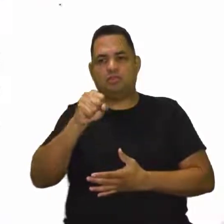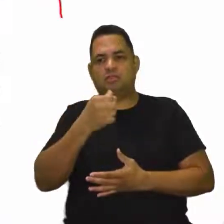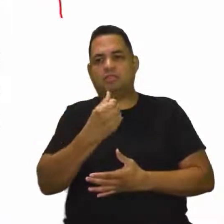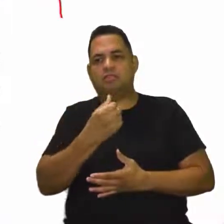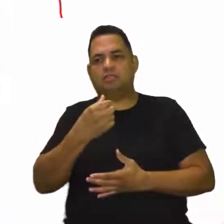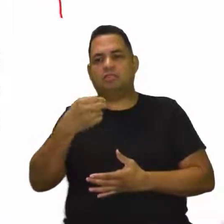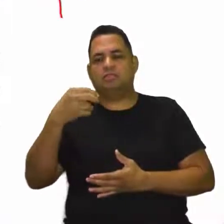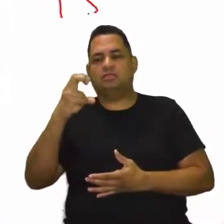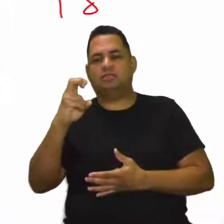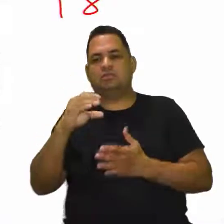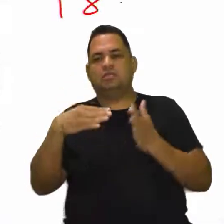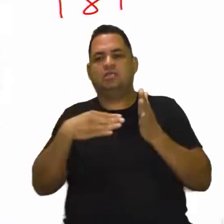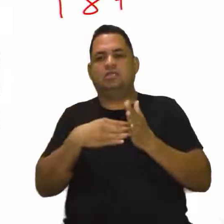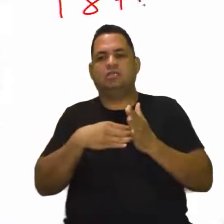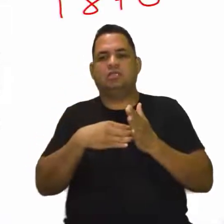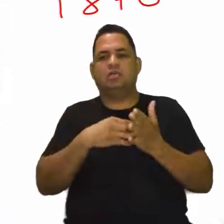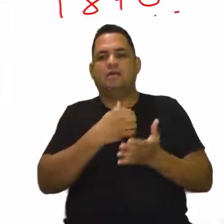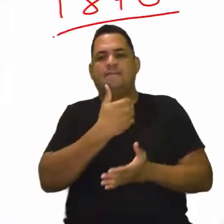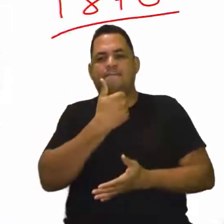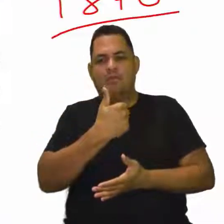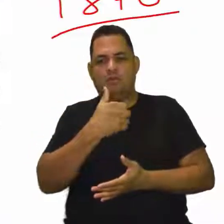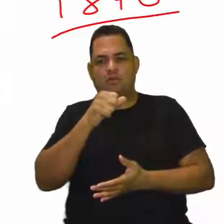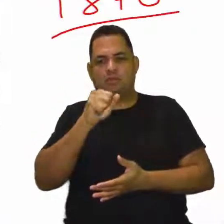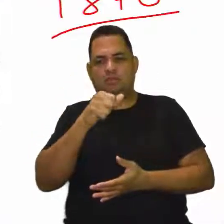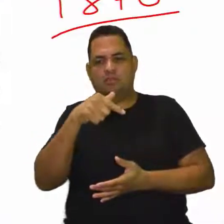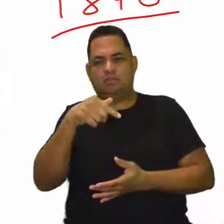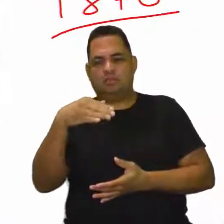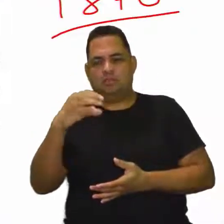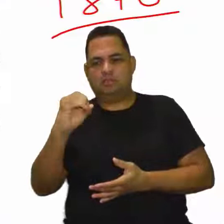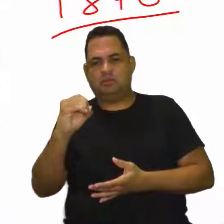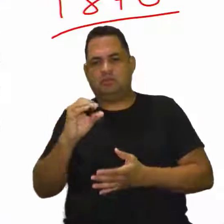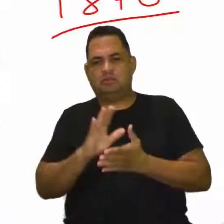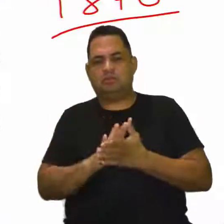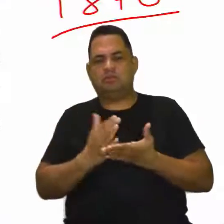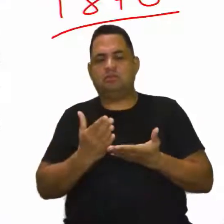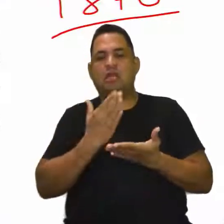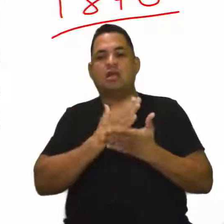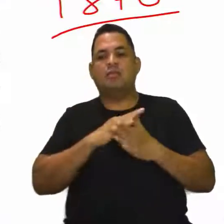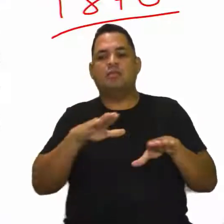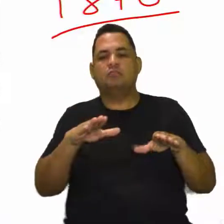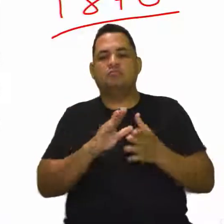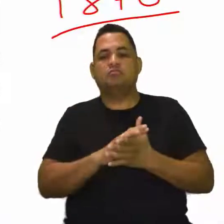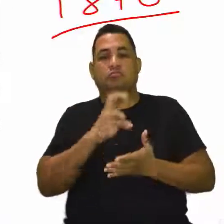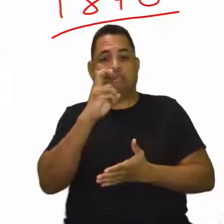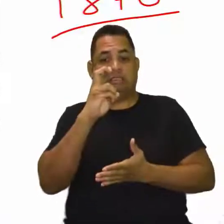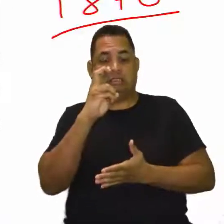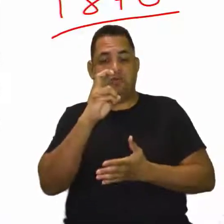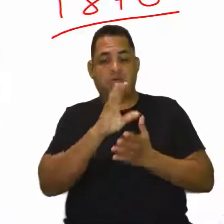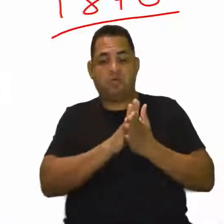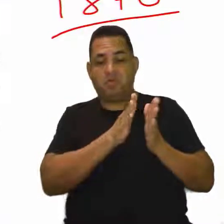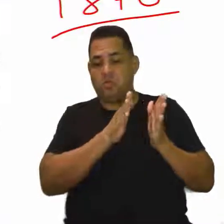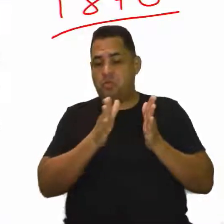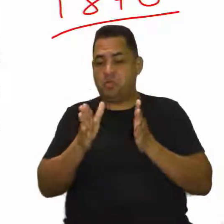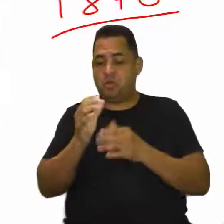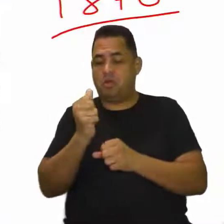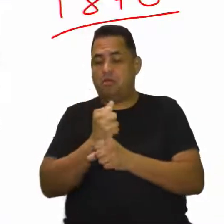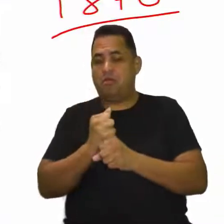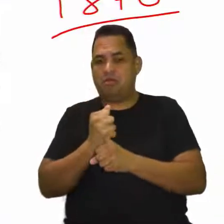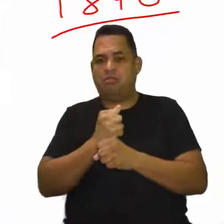1865 a 1870, tá? A Guerra do Paraguai acabou em 70, foram 5 anos.